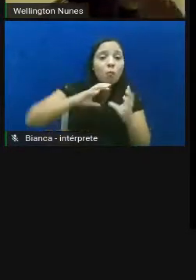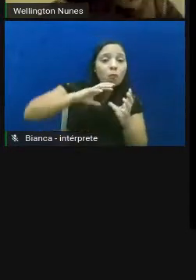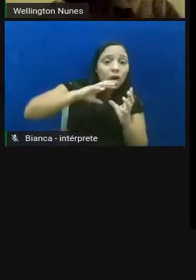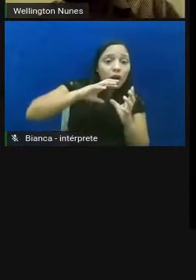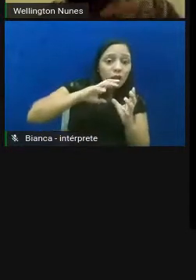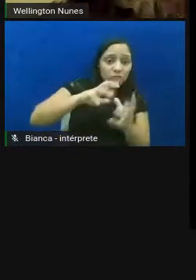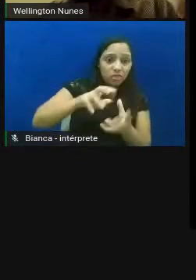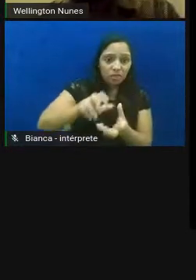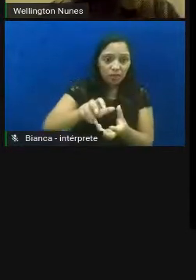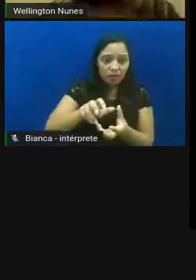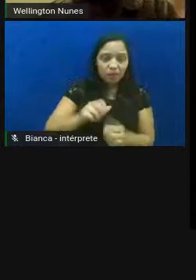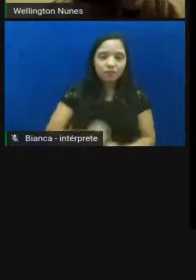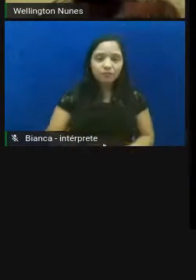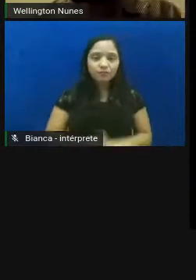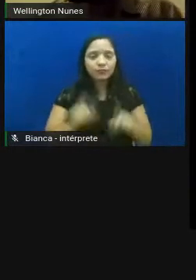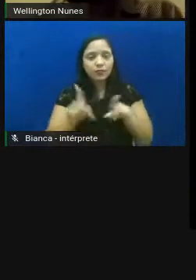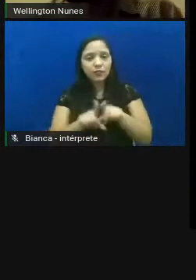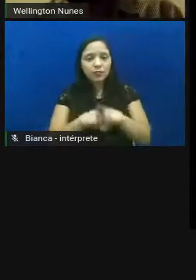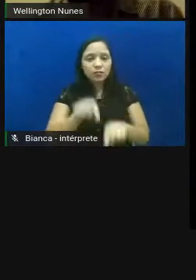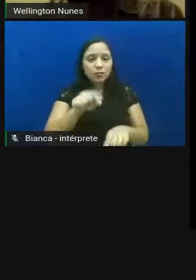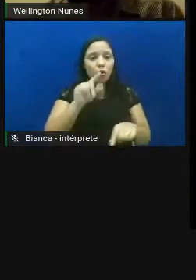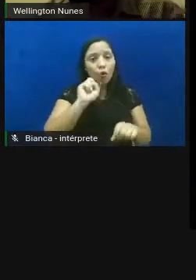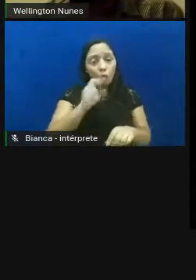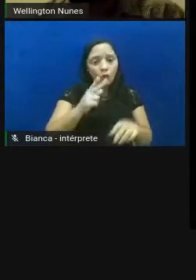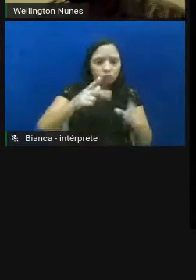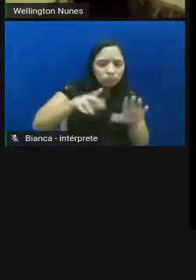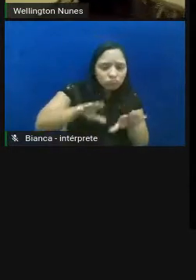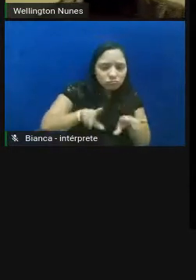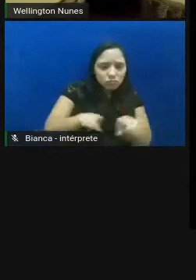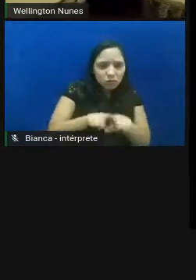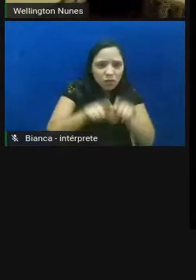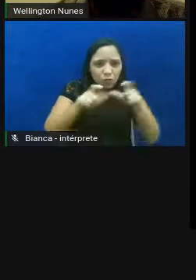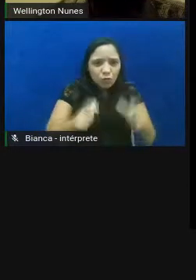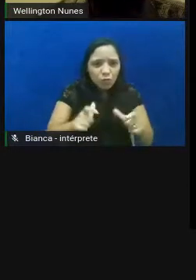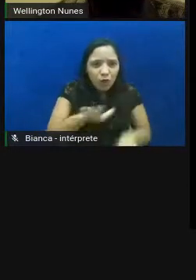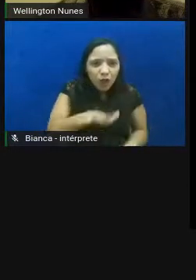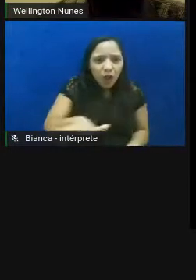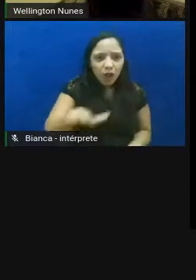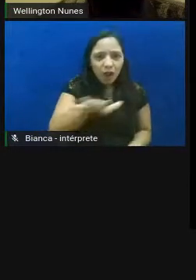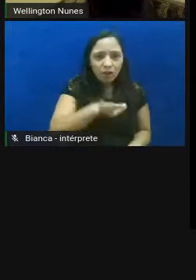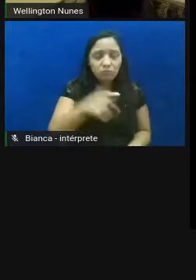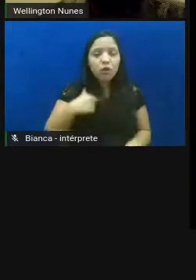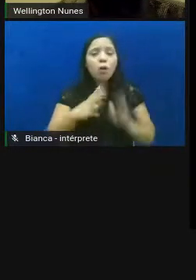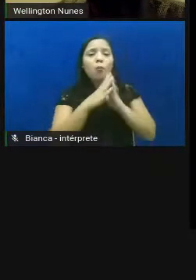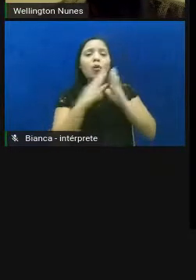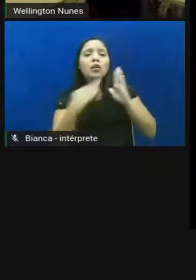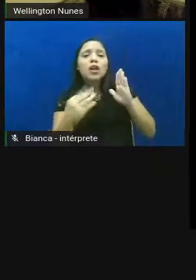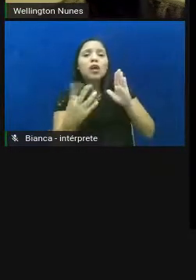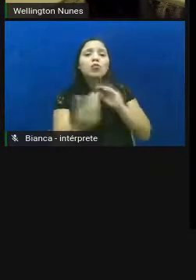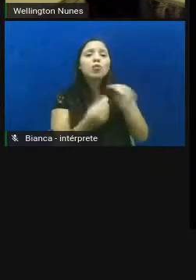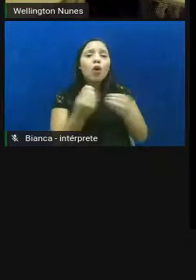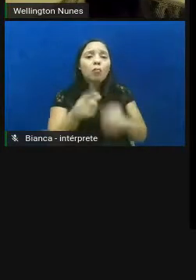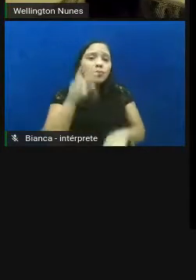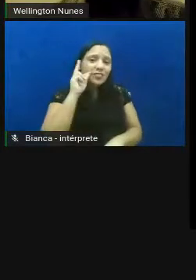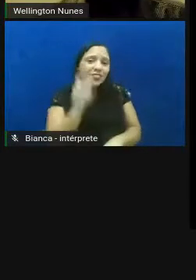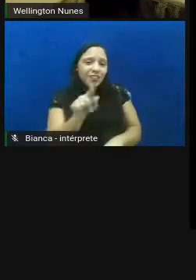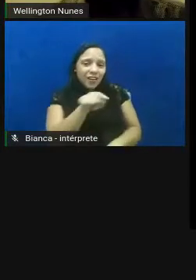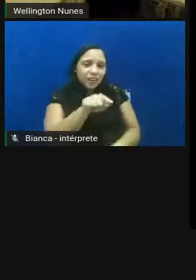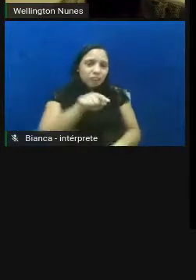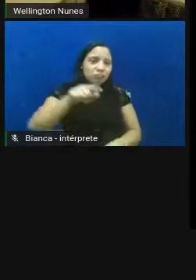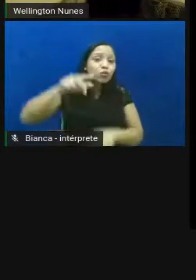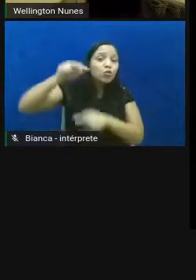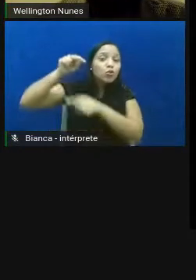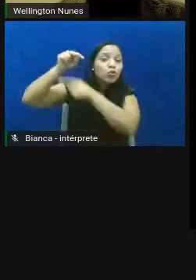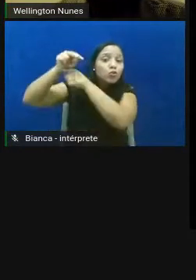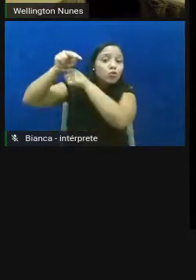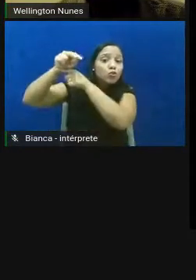modelos de estágio de terreno podem ser classificados aí em função da sua altitude ou do seu ângulo de declividade. Aqui